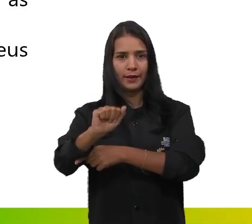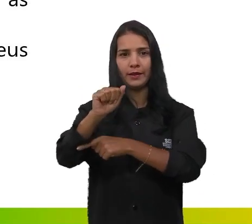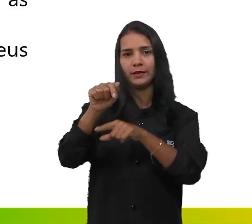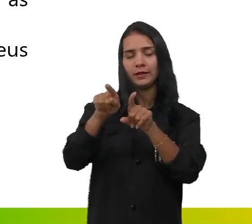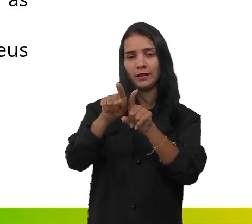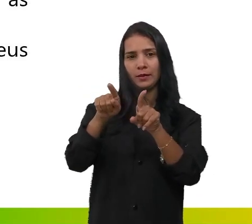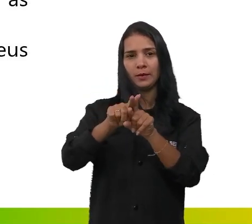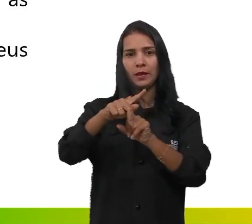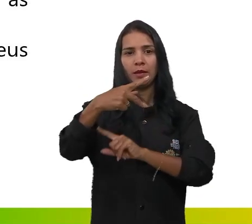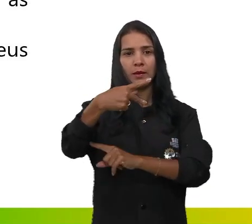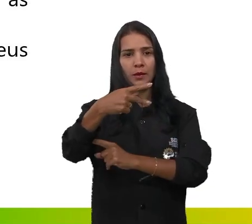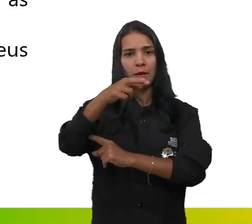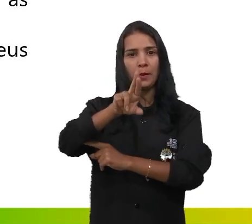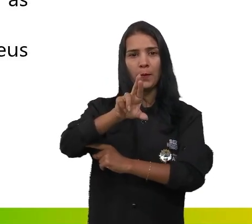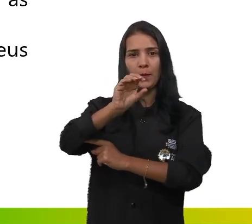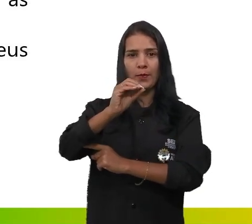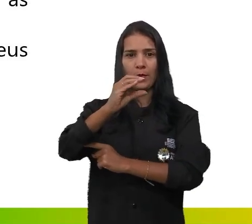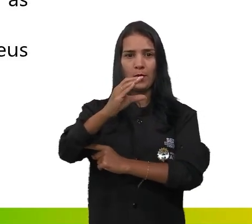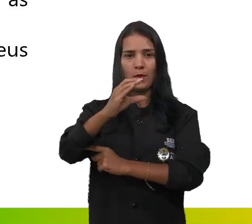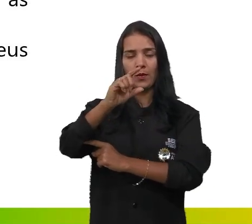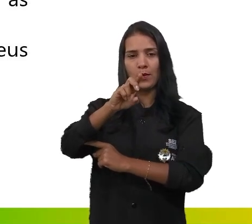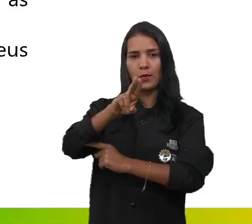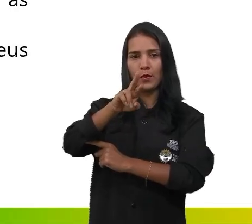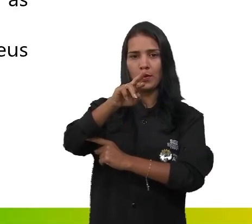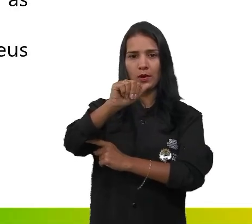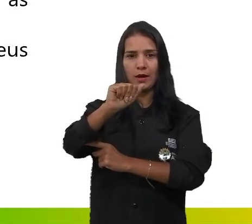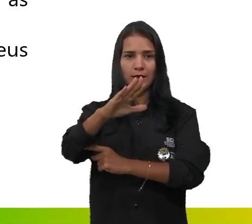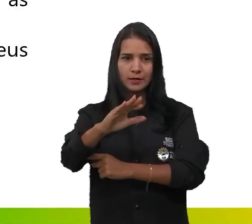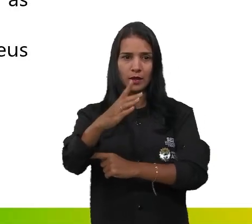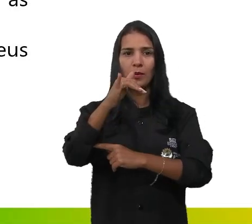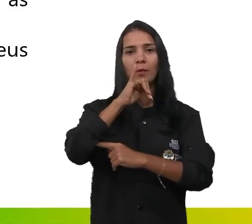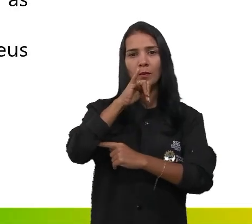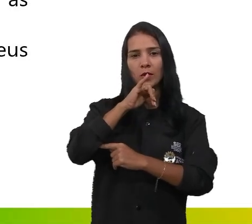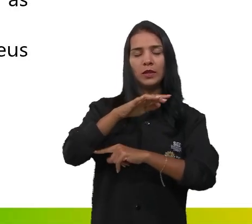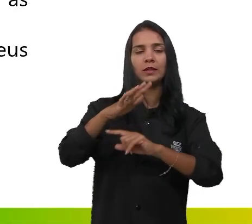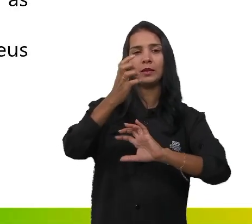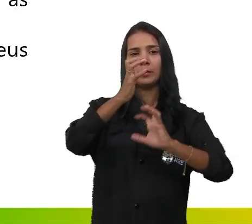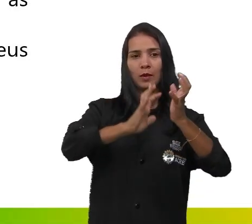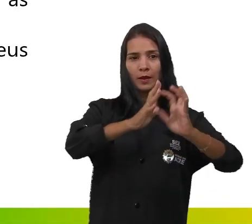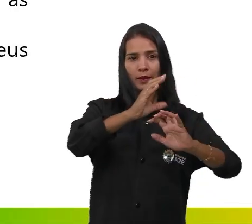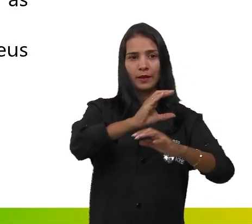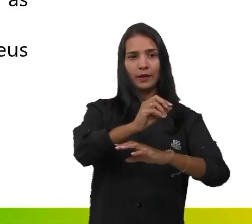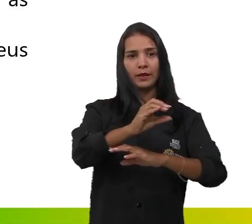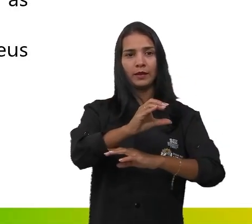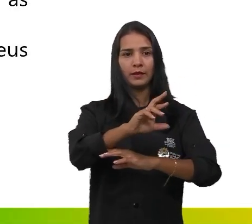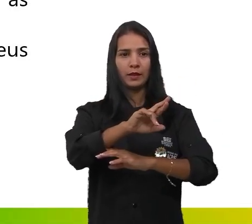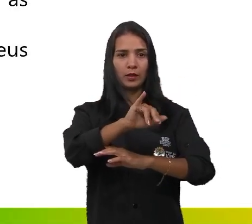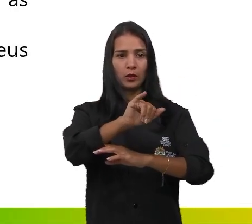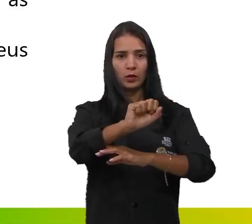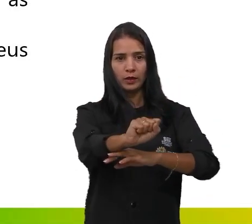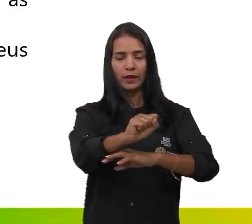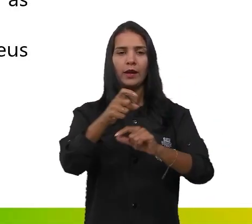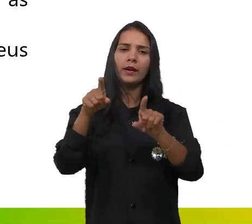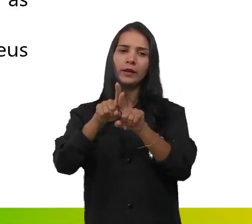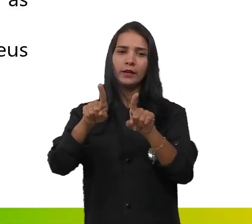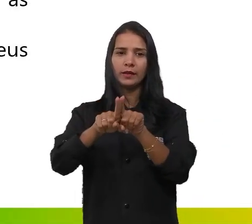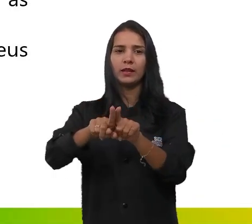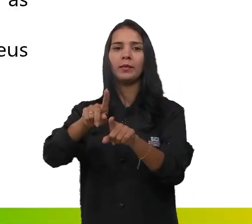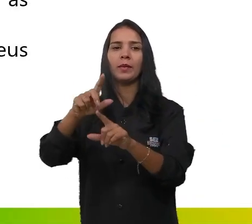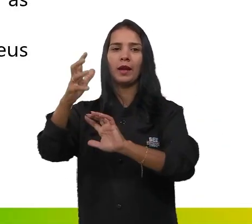Guerra da Coreia, que ocorreu aí entre 1950 e 1953, e também a Guerra do Vietnã,